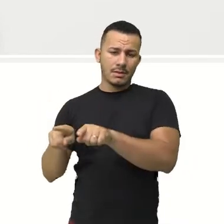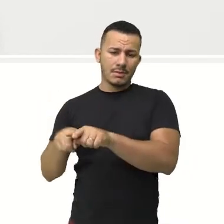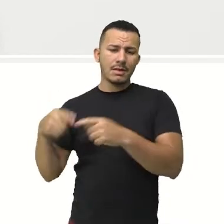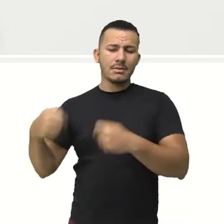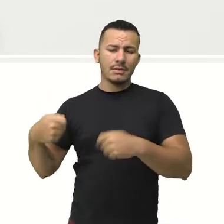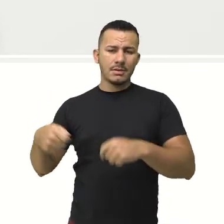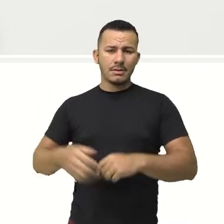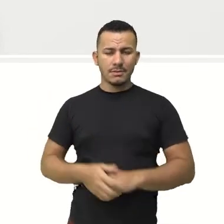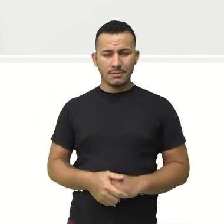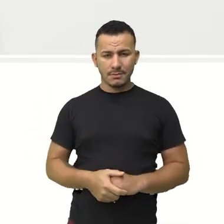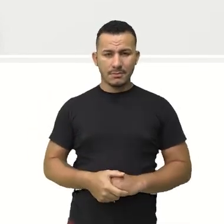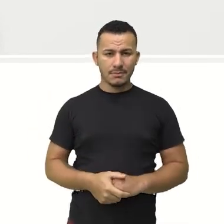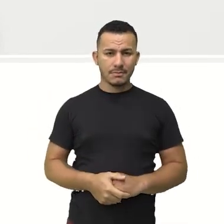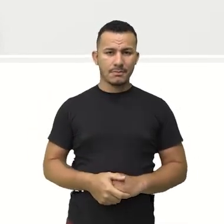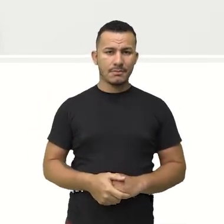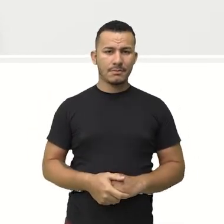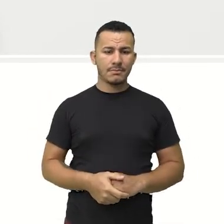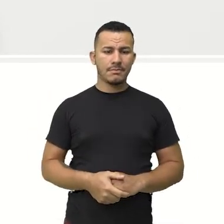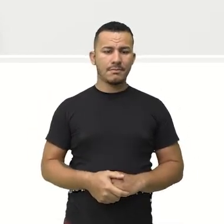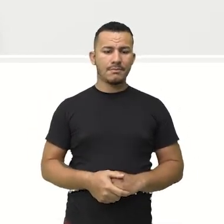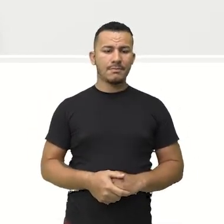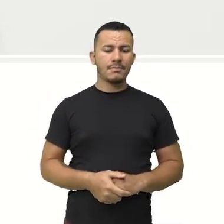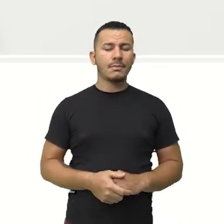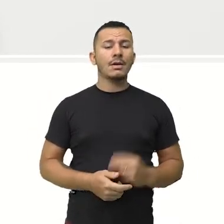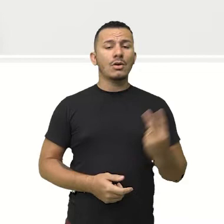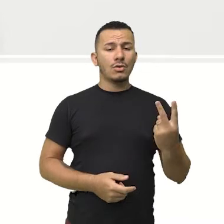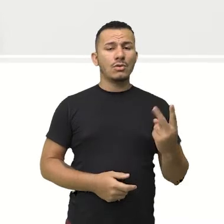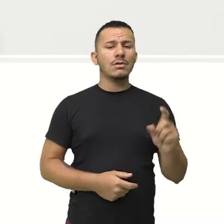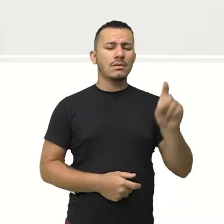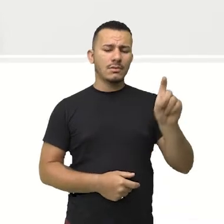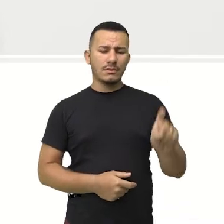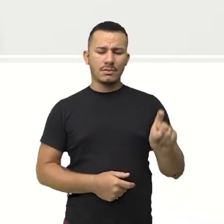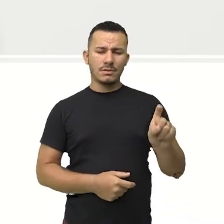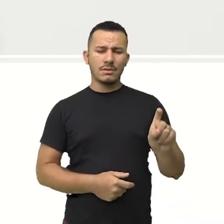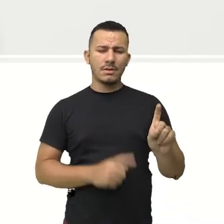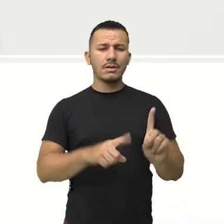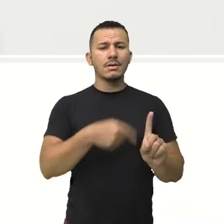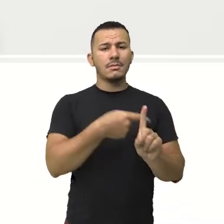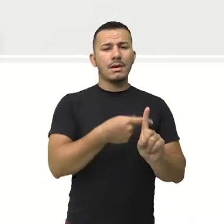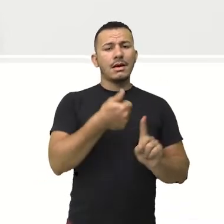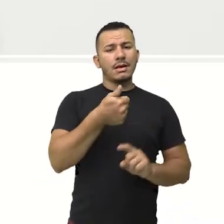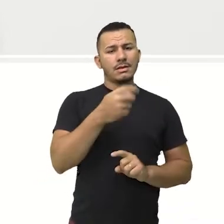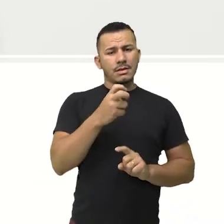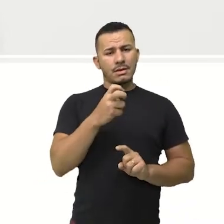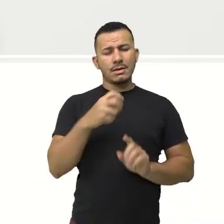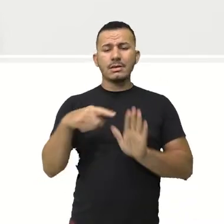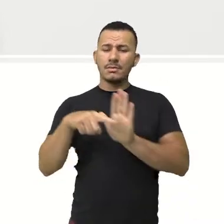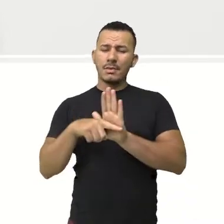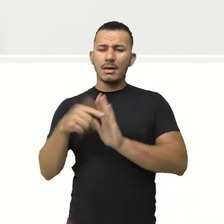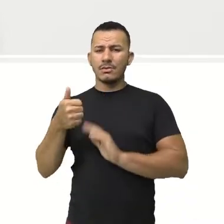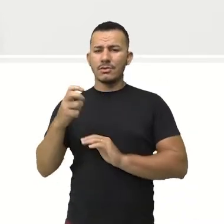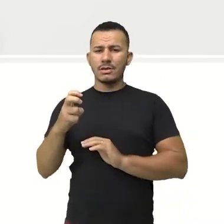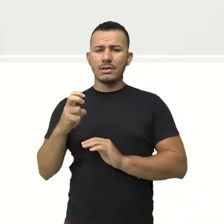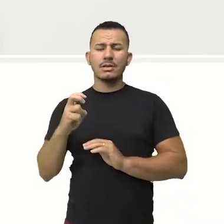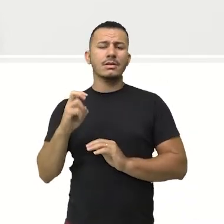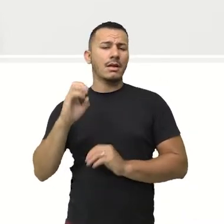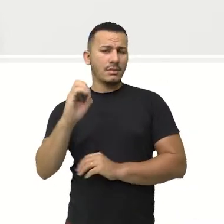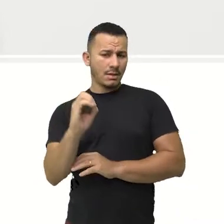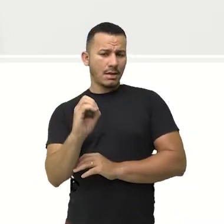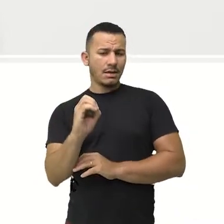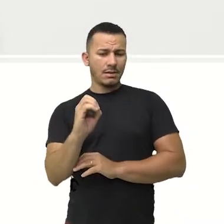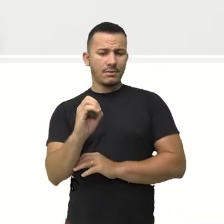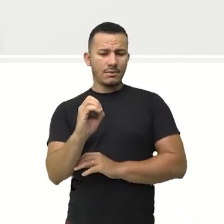a mesma coisa. Ó. Então, aqui eu vou ter 2x mais 15 com menos 15, zerou. E